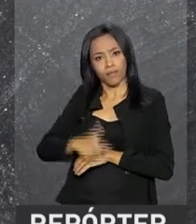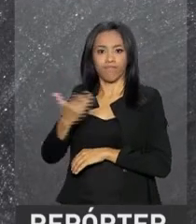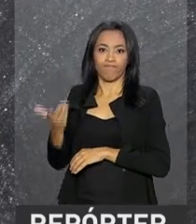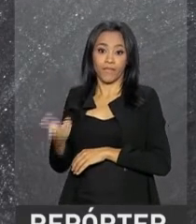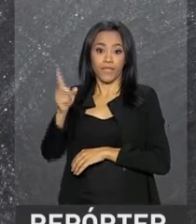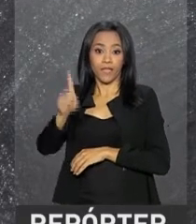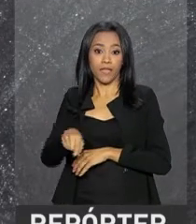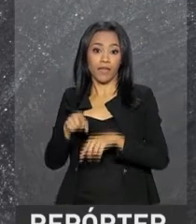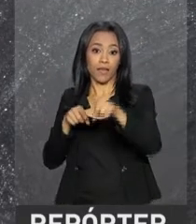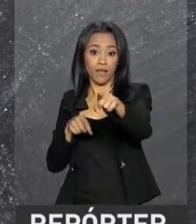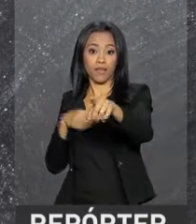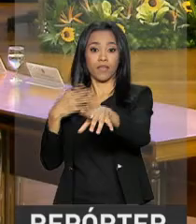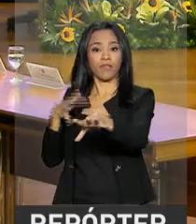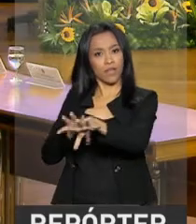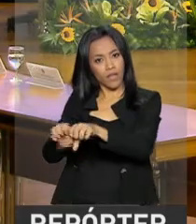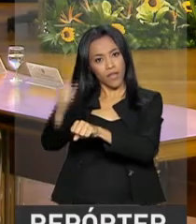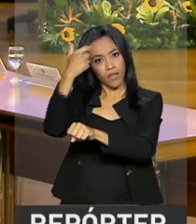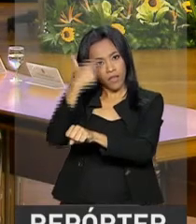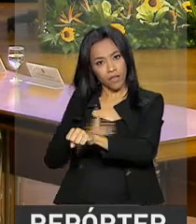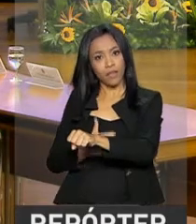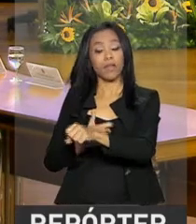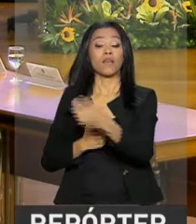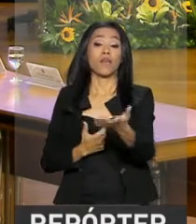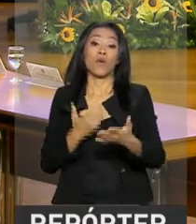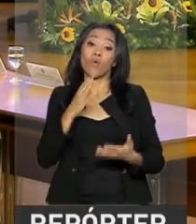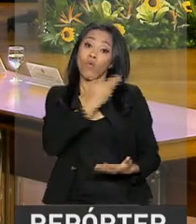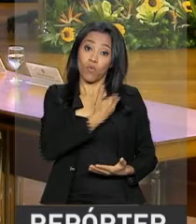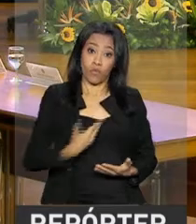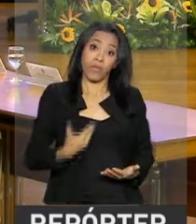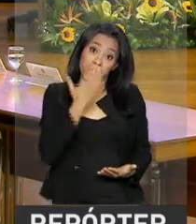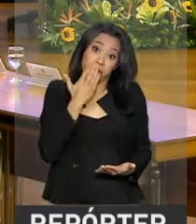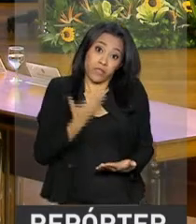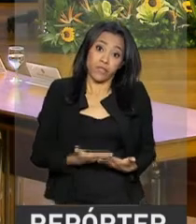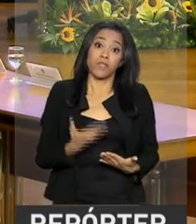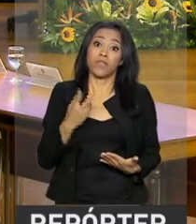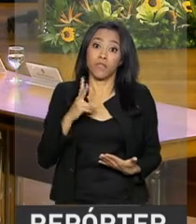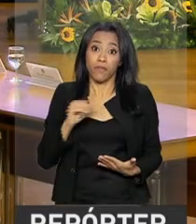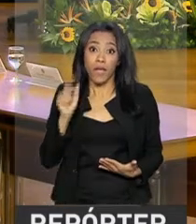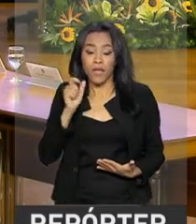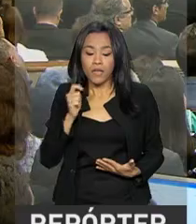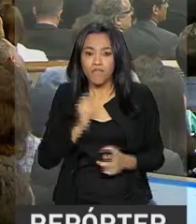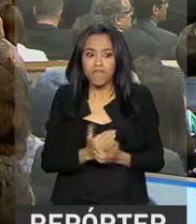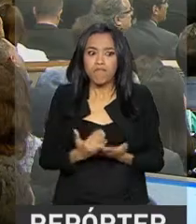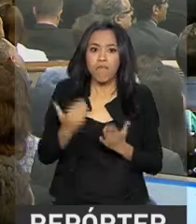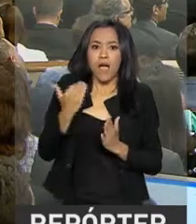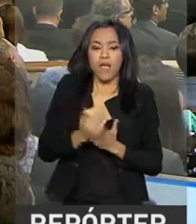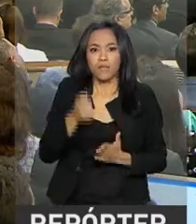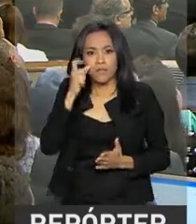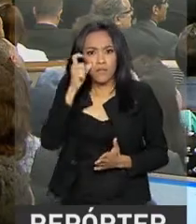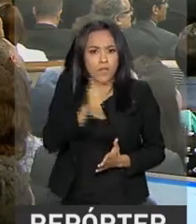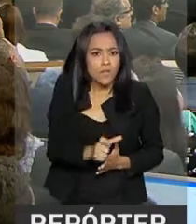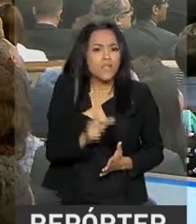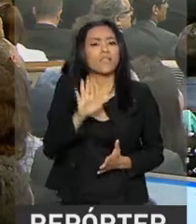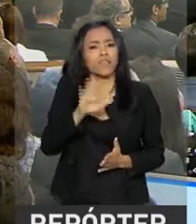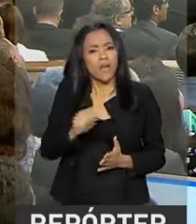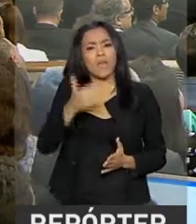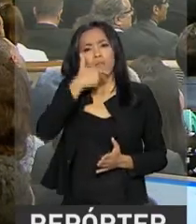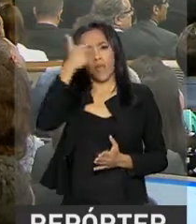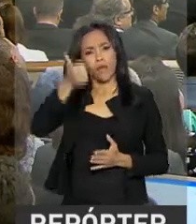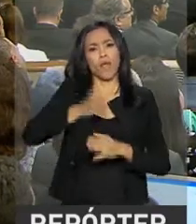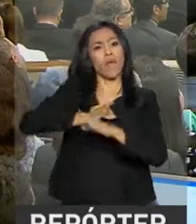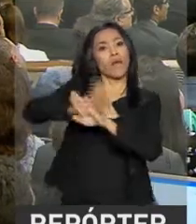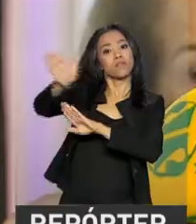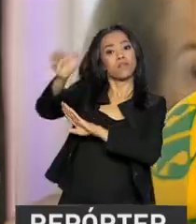itinerários formativos o governo acredita que além de aumentar o interesse dos alunos a base deve melhorar o acesso às